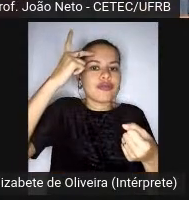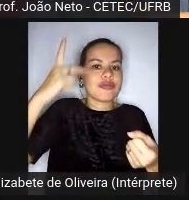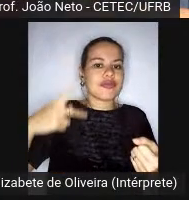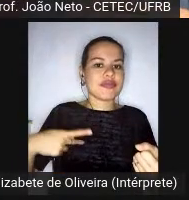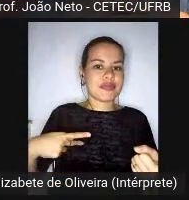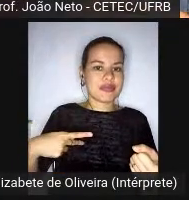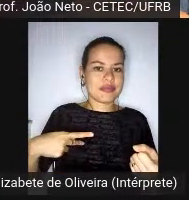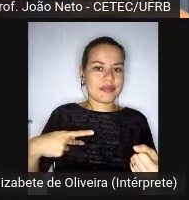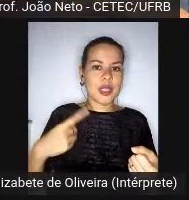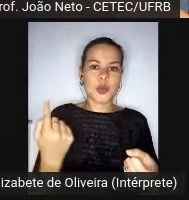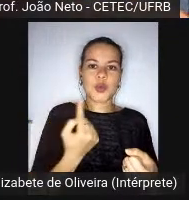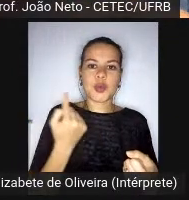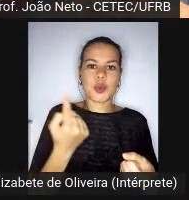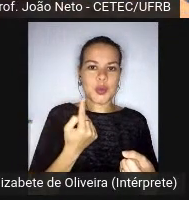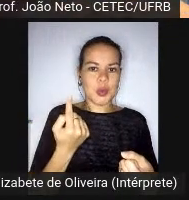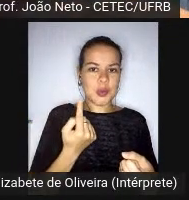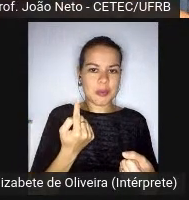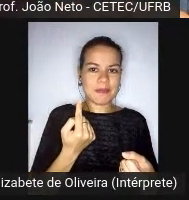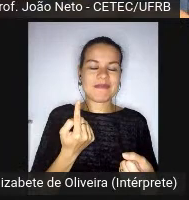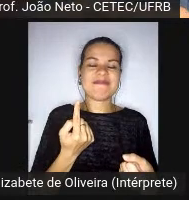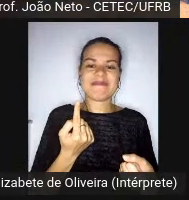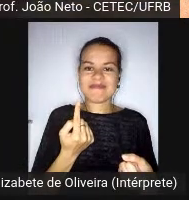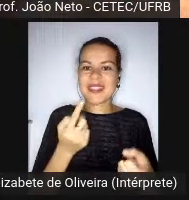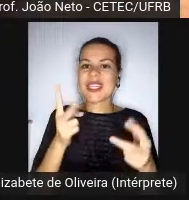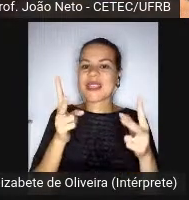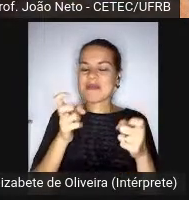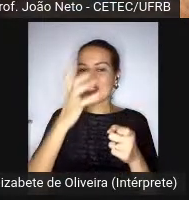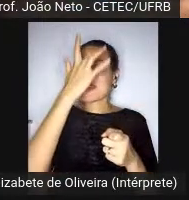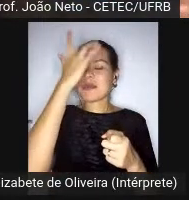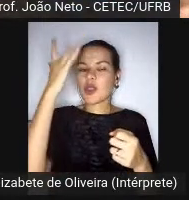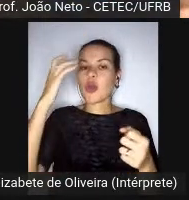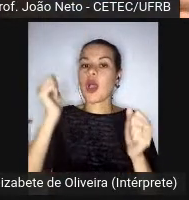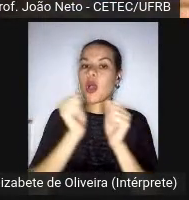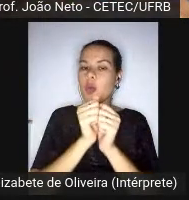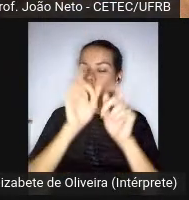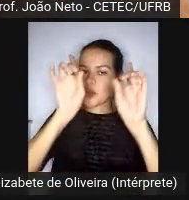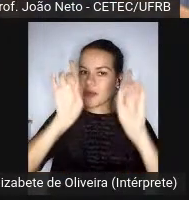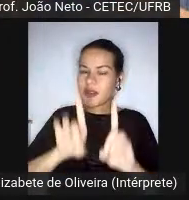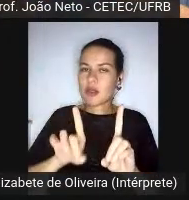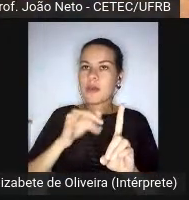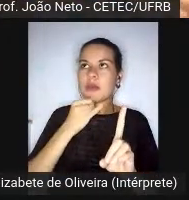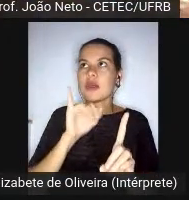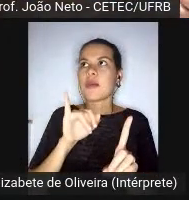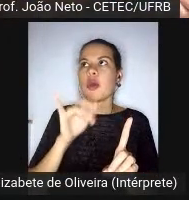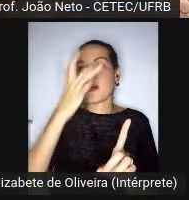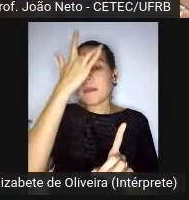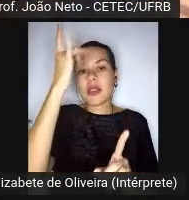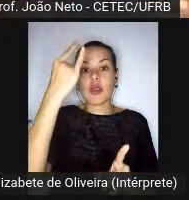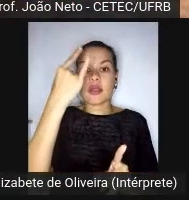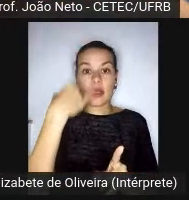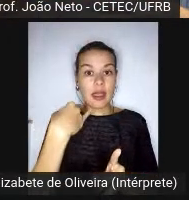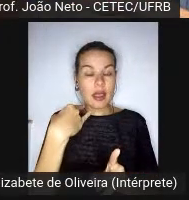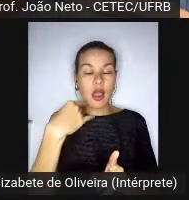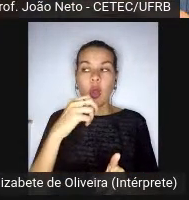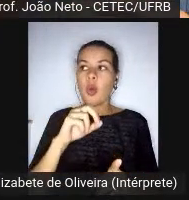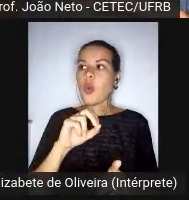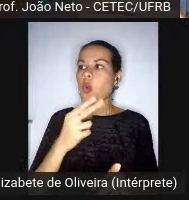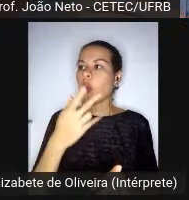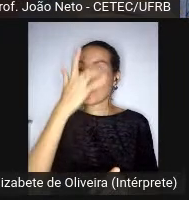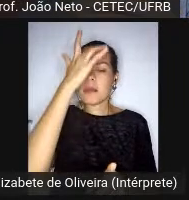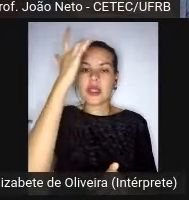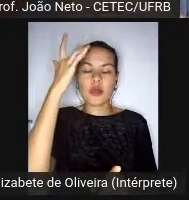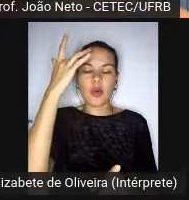percebo então que agora é pessoas com deficiência pessoas por exemplo pessoas cegas ou pessoas